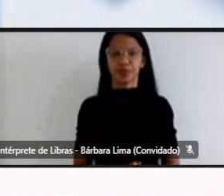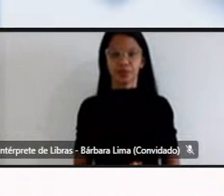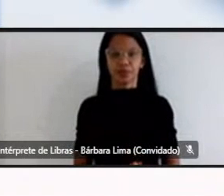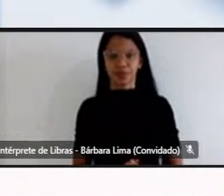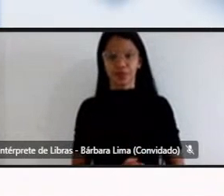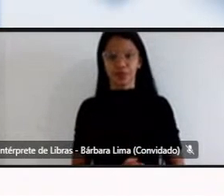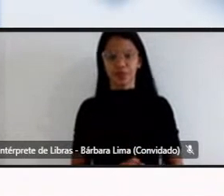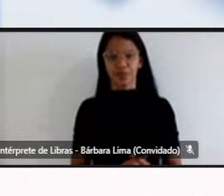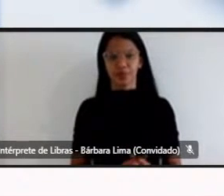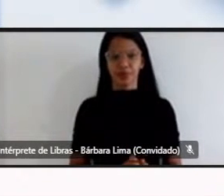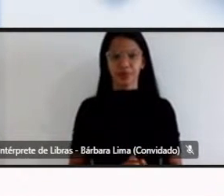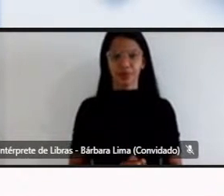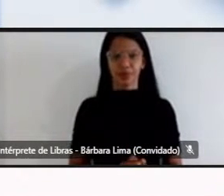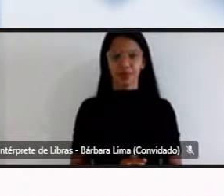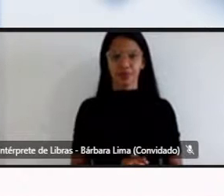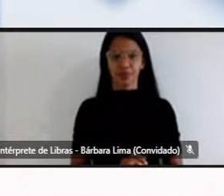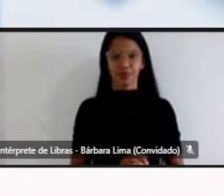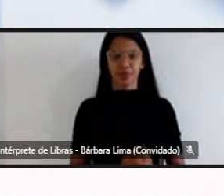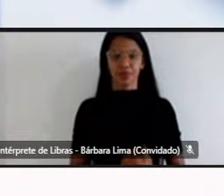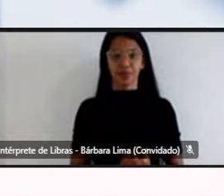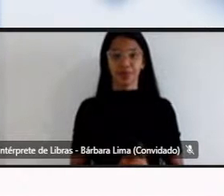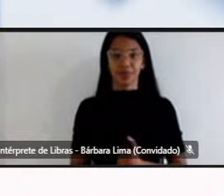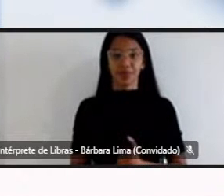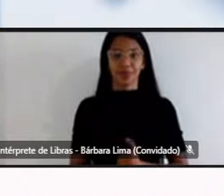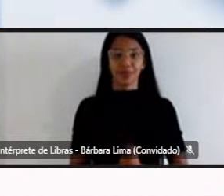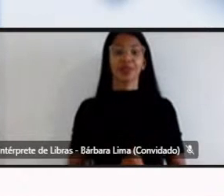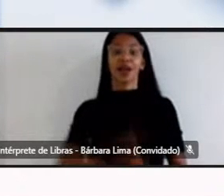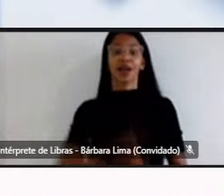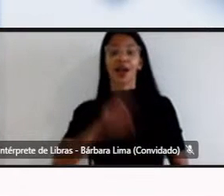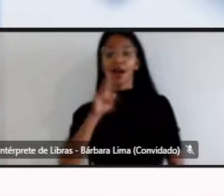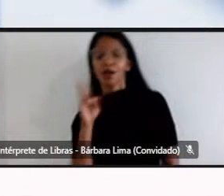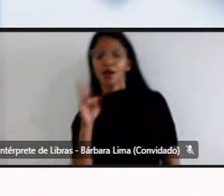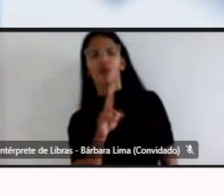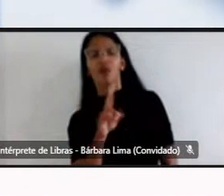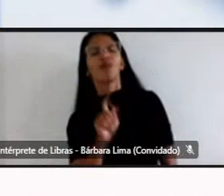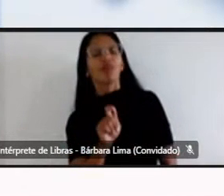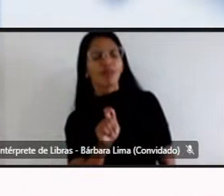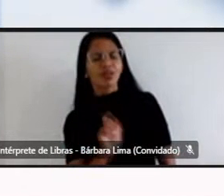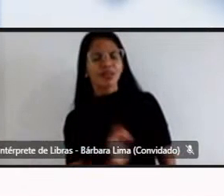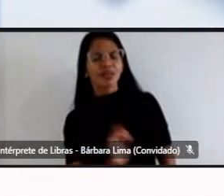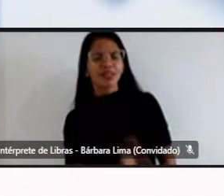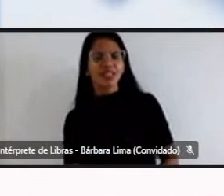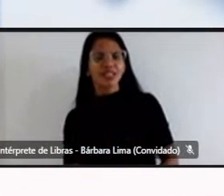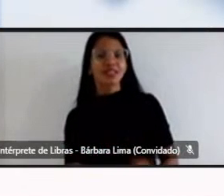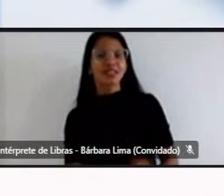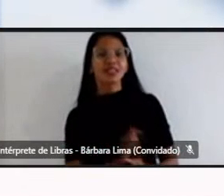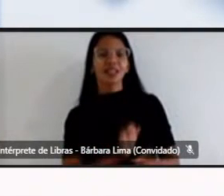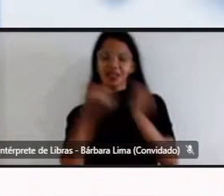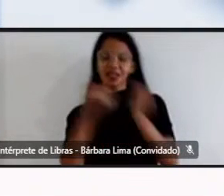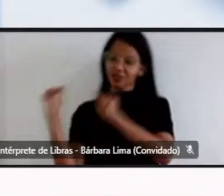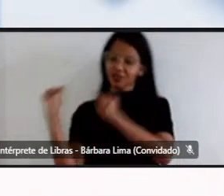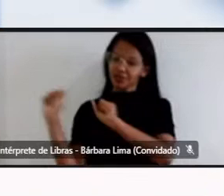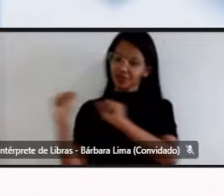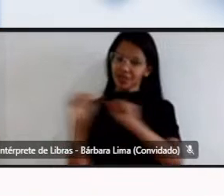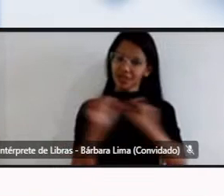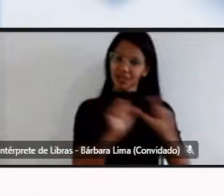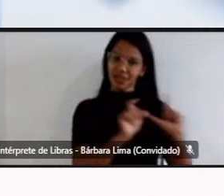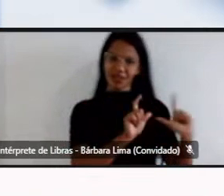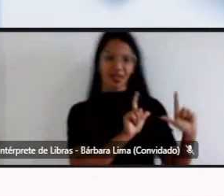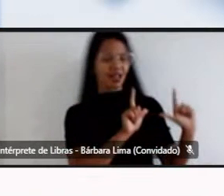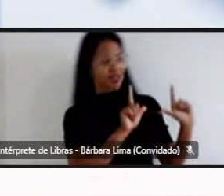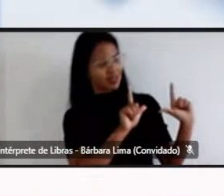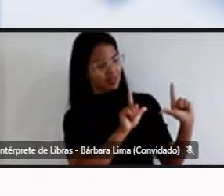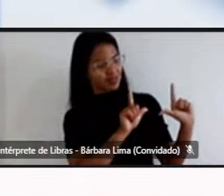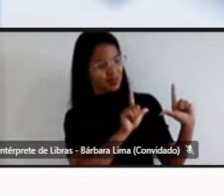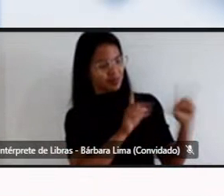bad. E a resposta de Miles Davis foi a que está no slide, né? Quando você toca uma nota